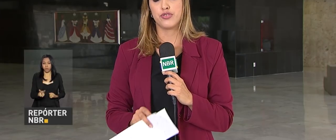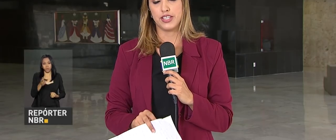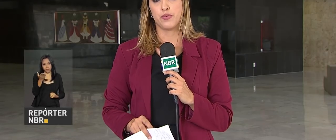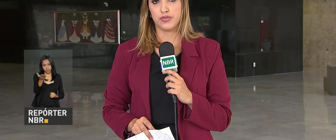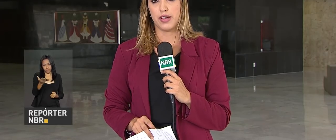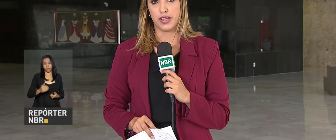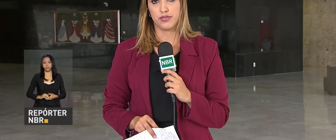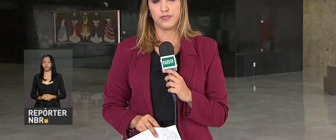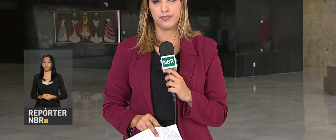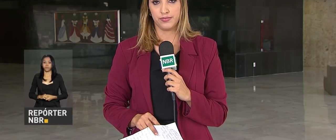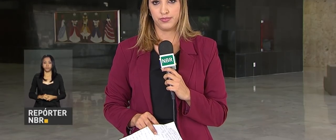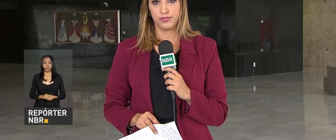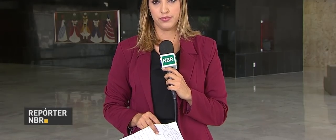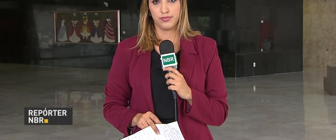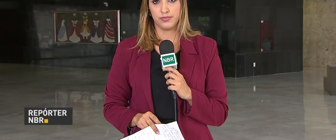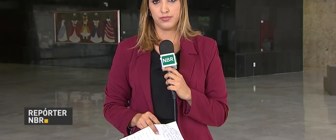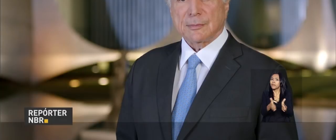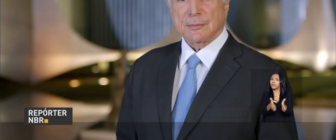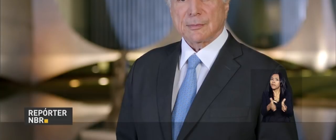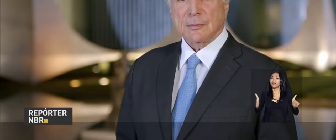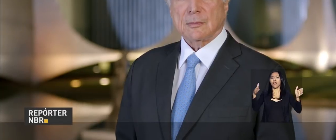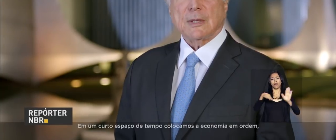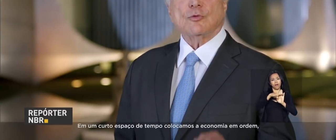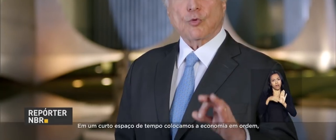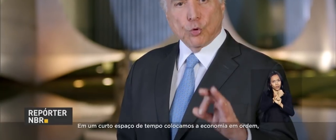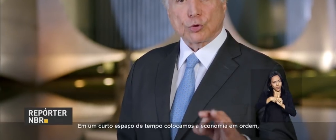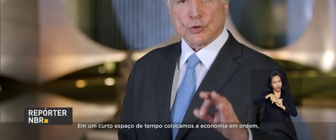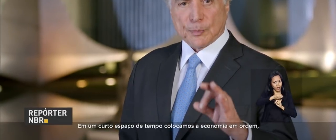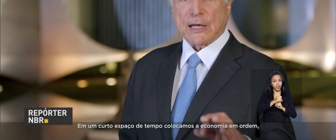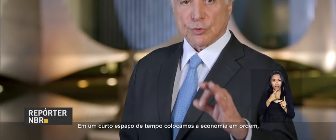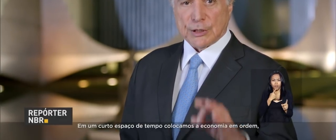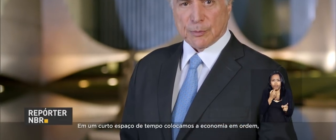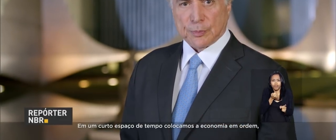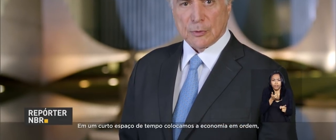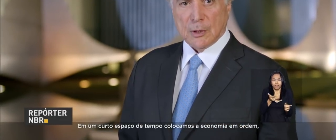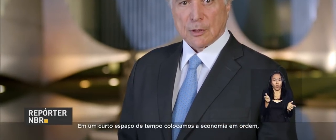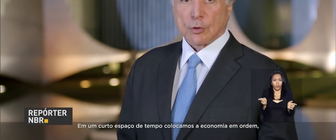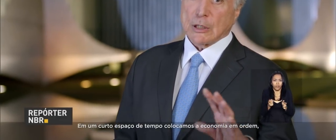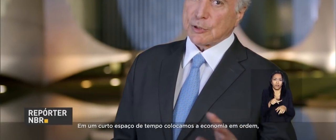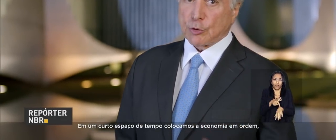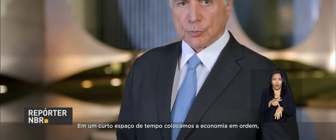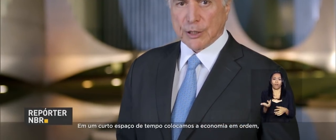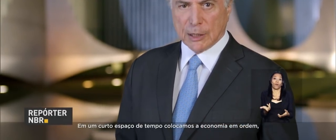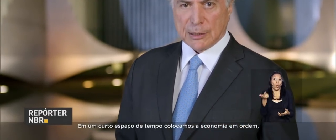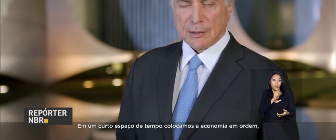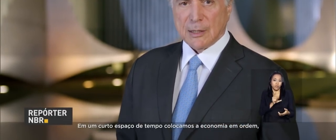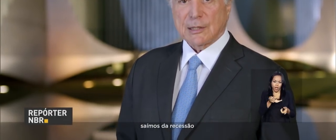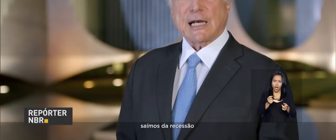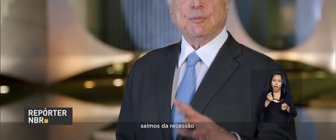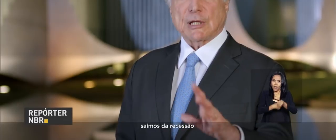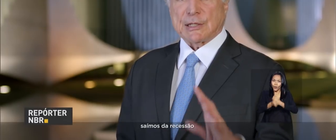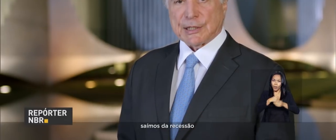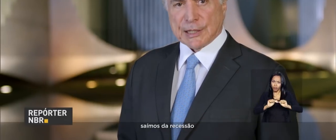trecho desse pronunciamento em um curto espaço de tempo colocamos a economia ordem